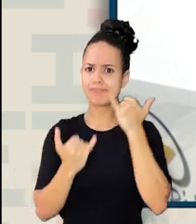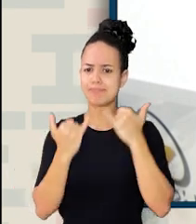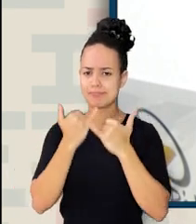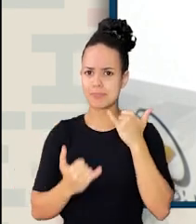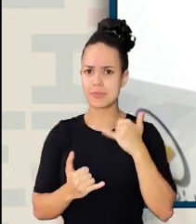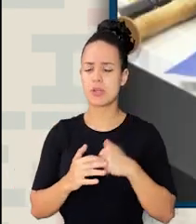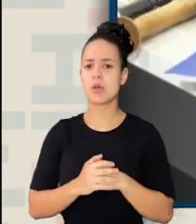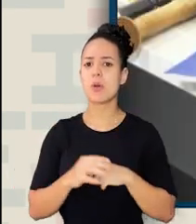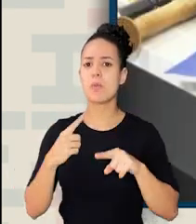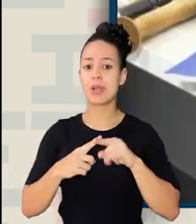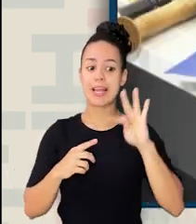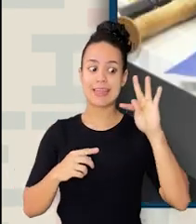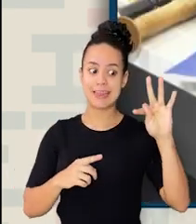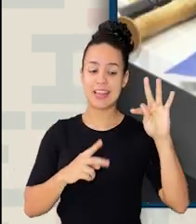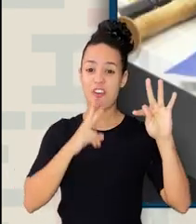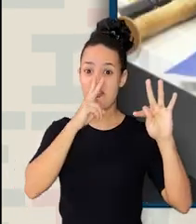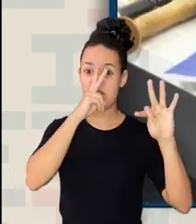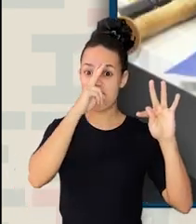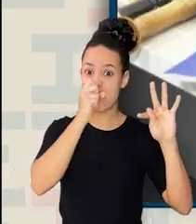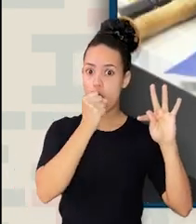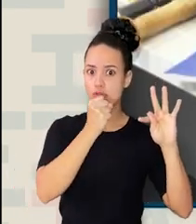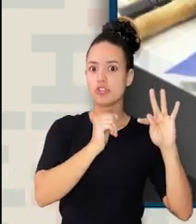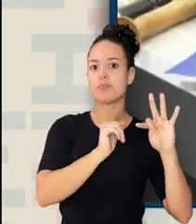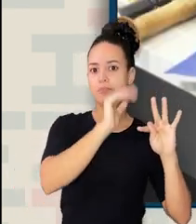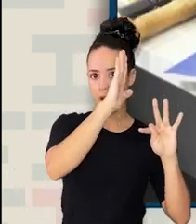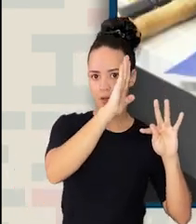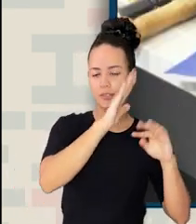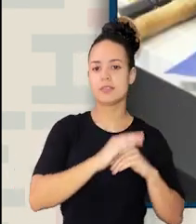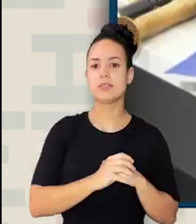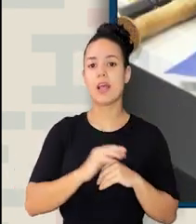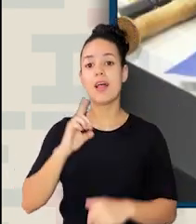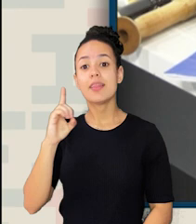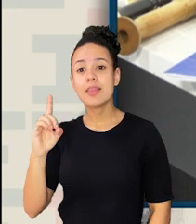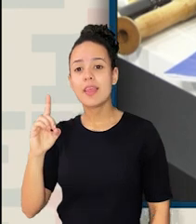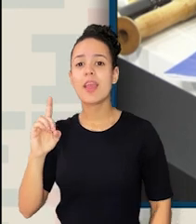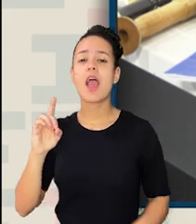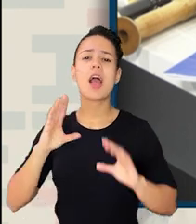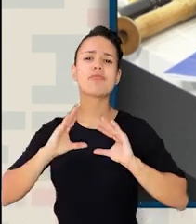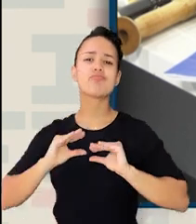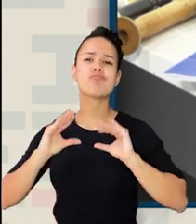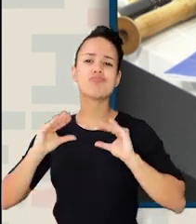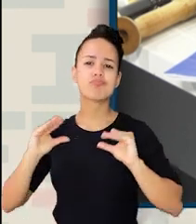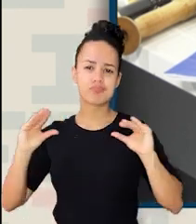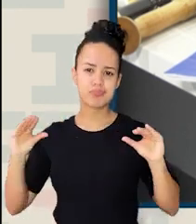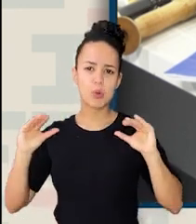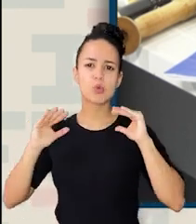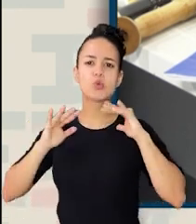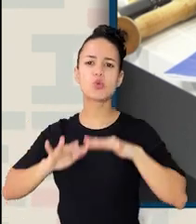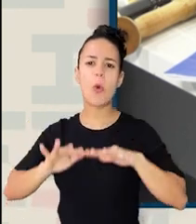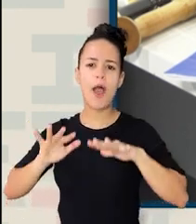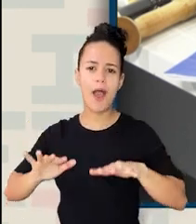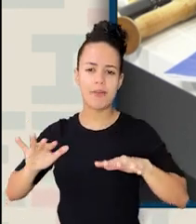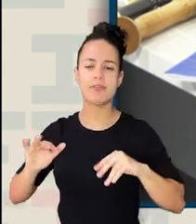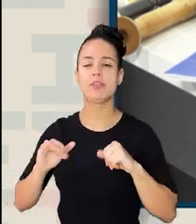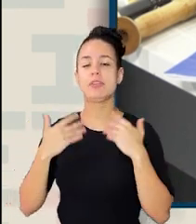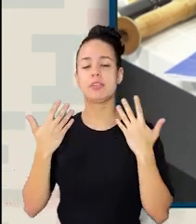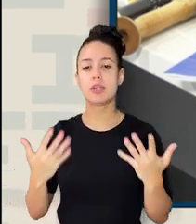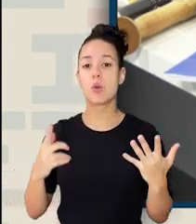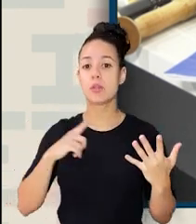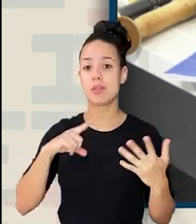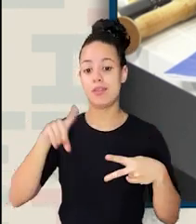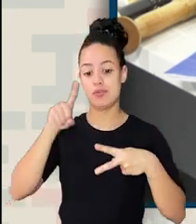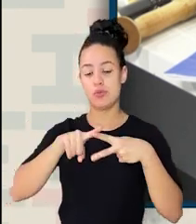T, ele é mais forte e o D, ele é mais suave. Então, já aí temos